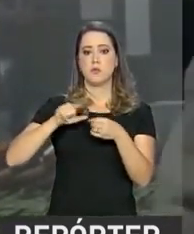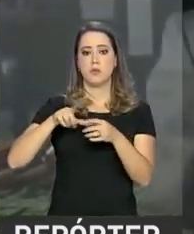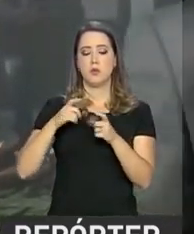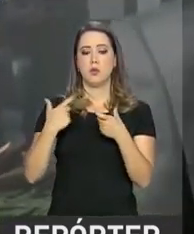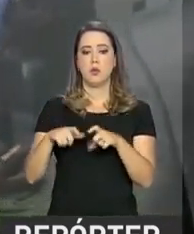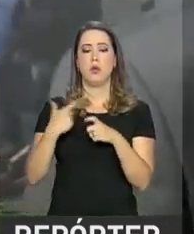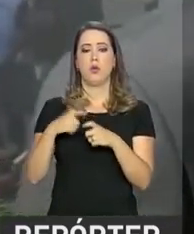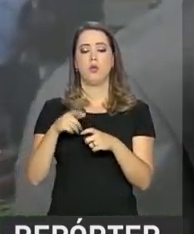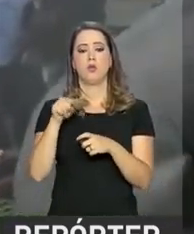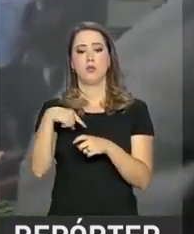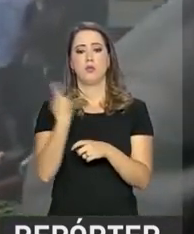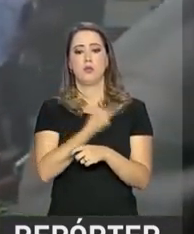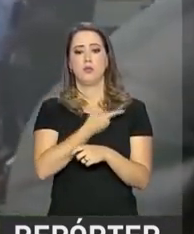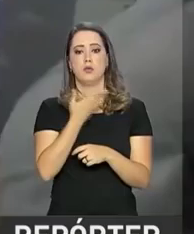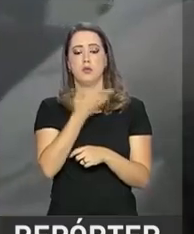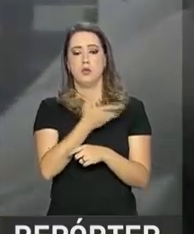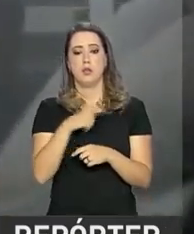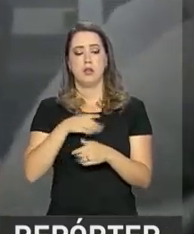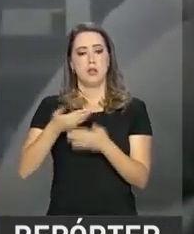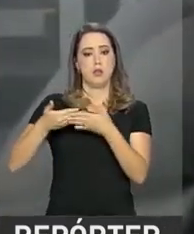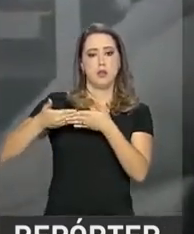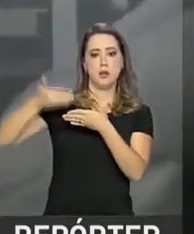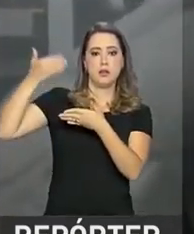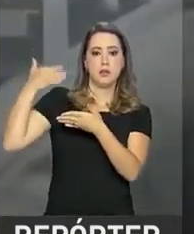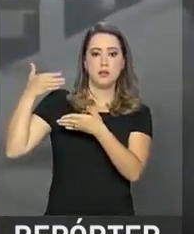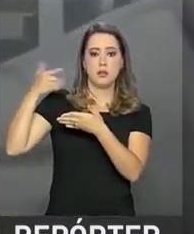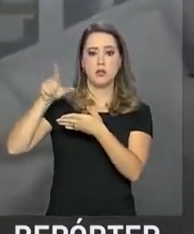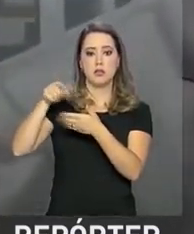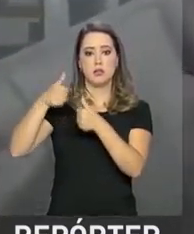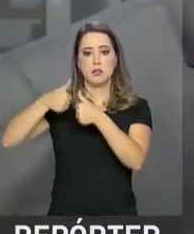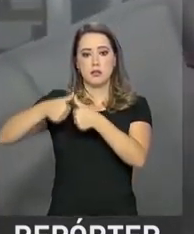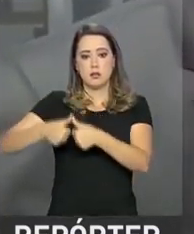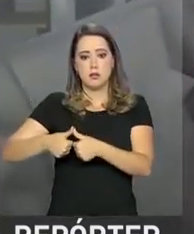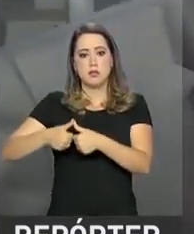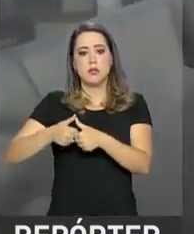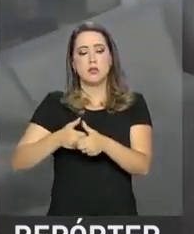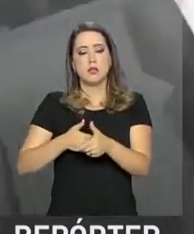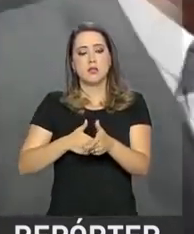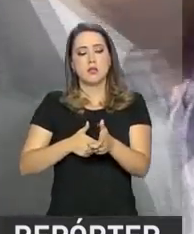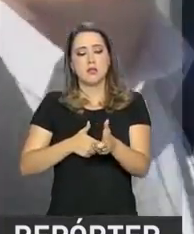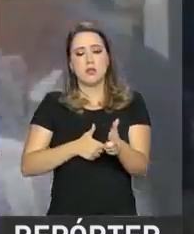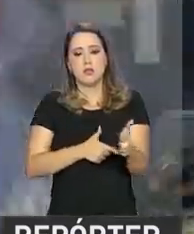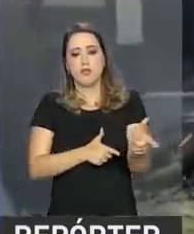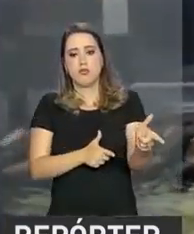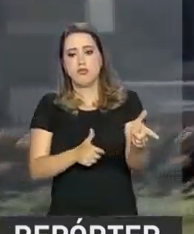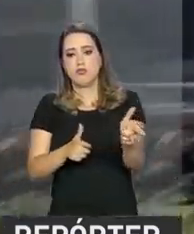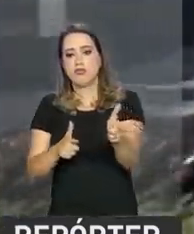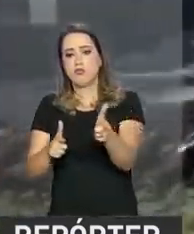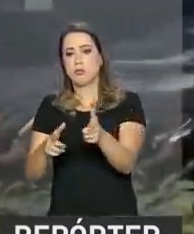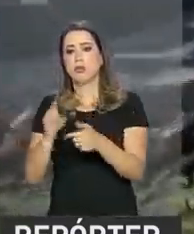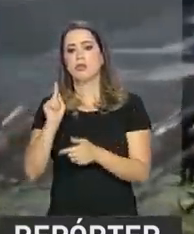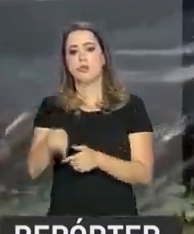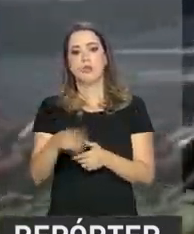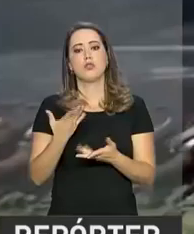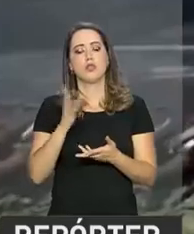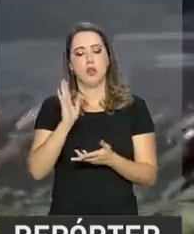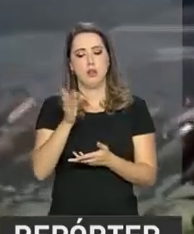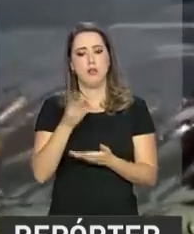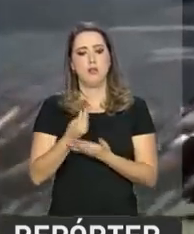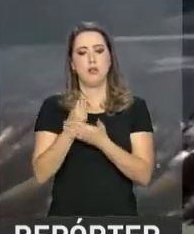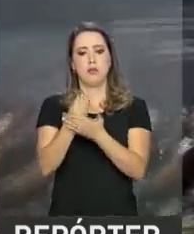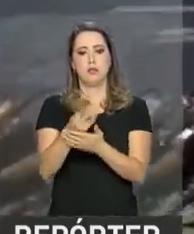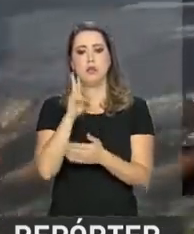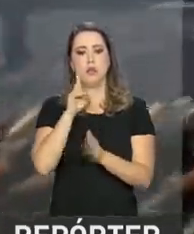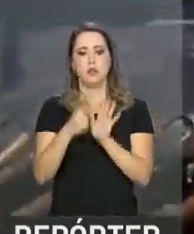armamento aqui a minha a minha retaguarda aqui atrás de mim estão os fuzis que que foram que foram doados eu vou pedir a Samara que mostre aqui